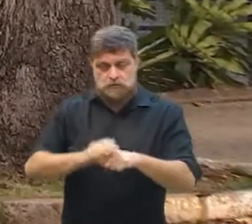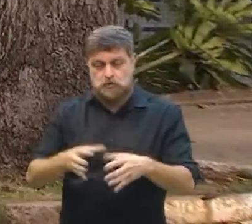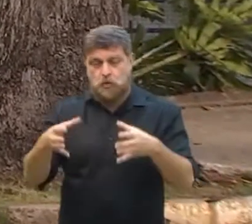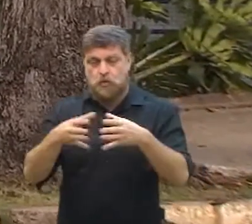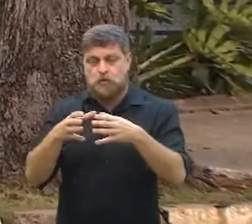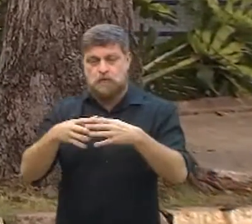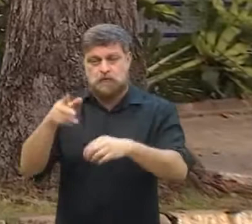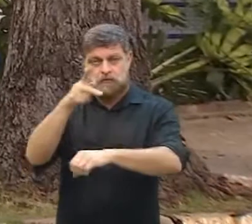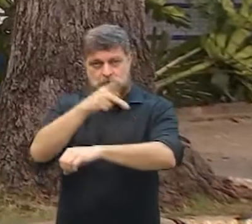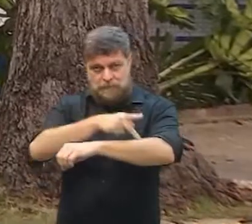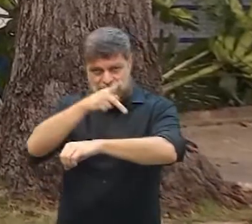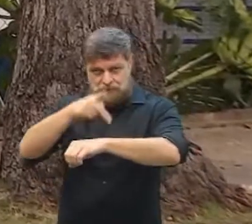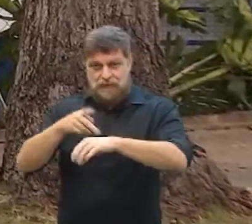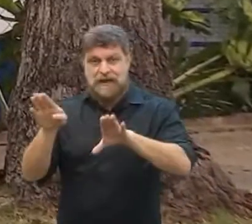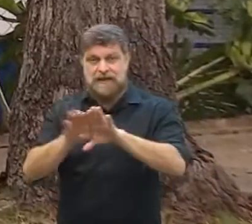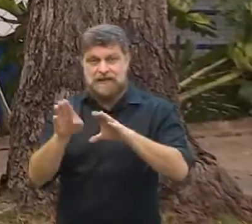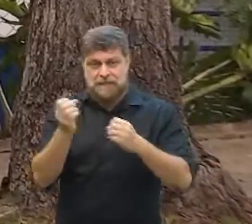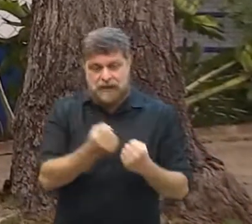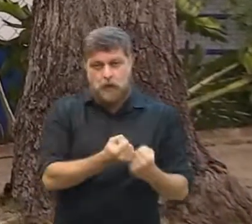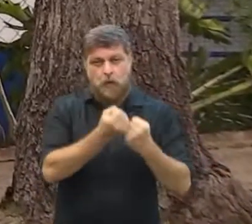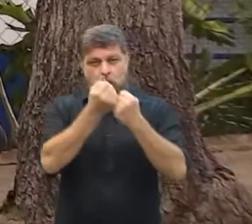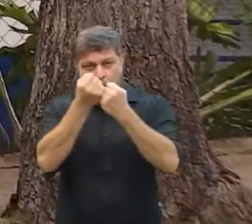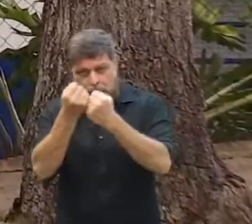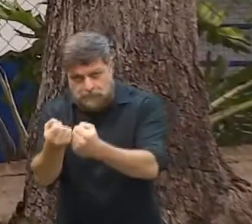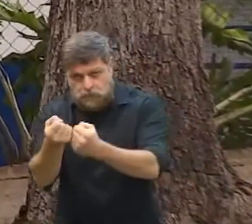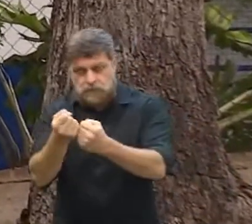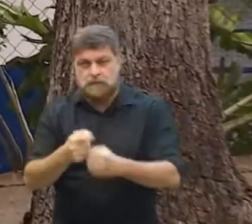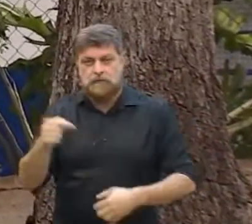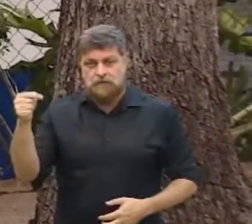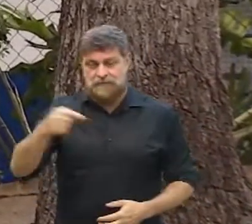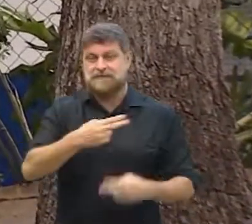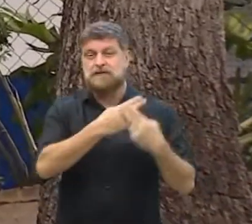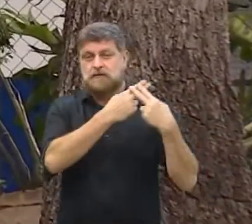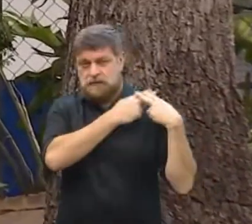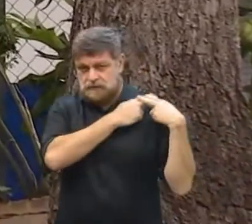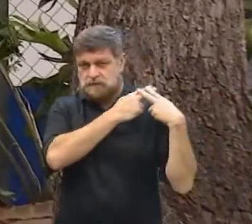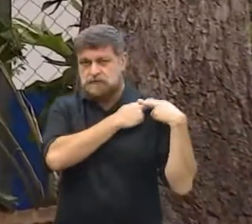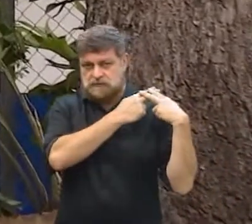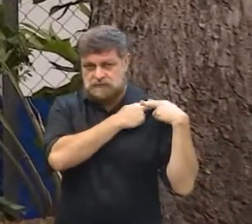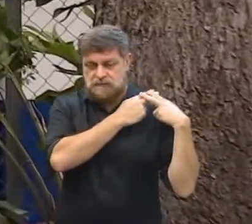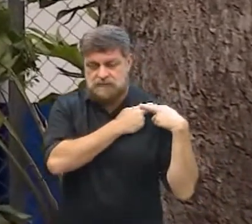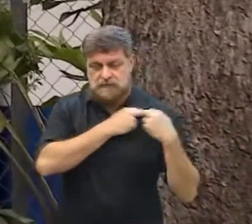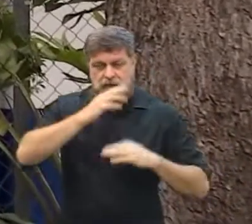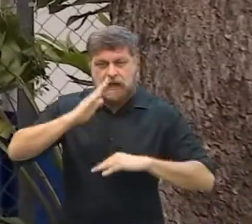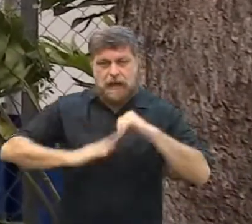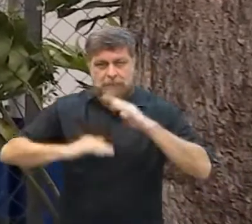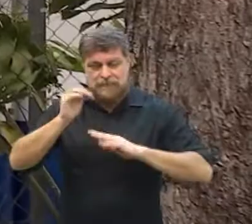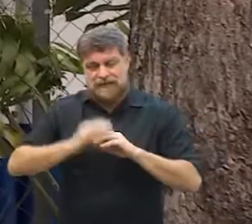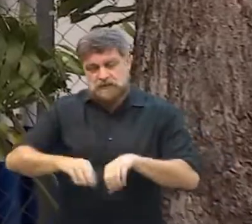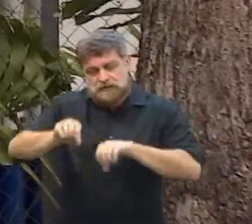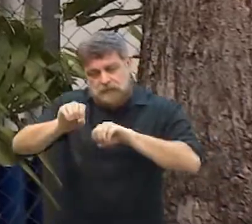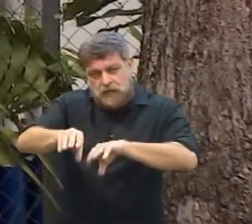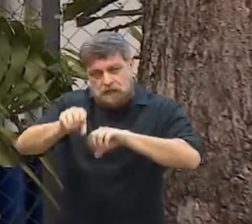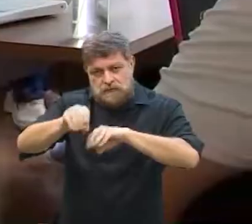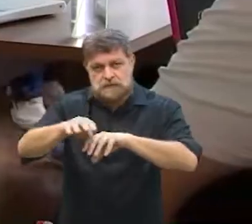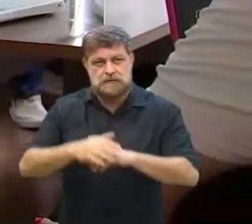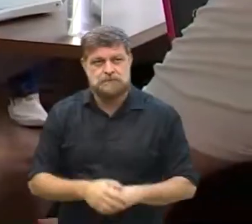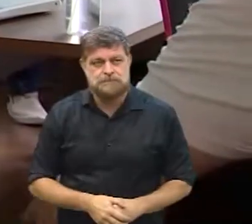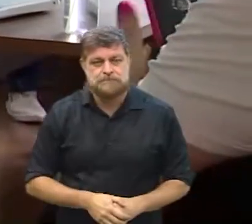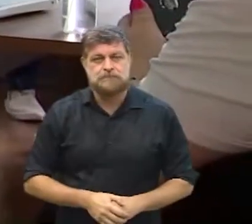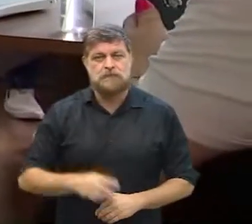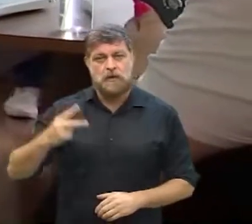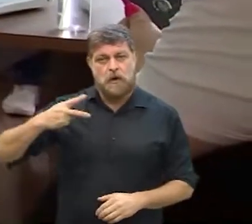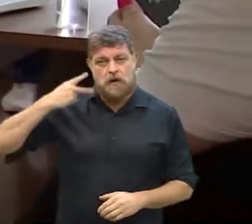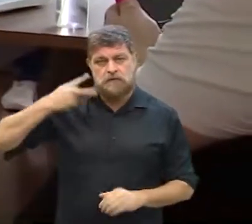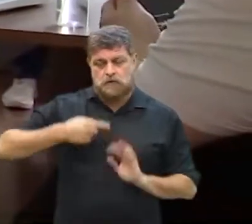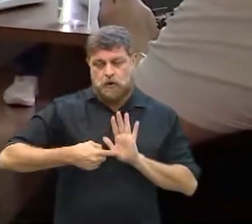corpo docente e também a equipe de apoio, que por sua vez serão responsáveis pelas atividades educacionais. O